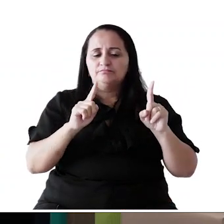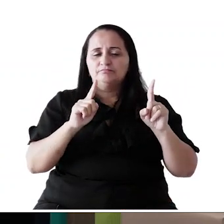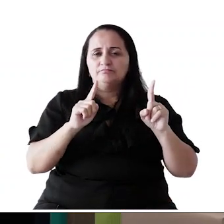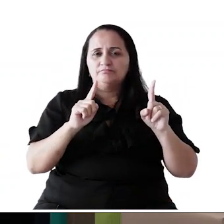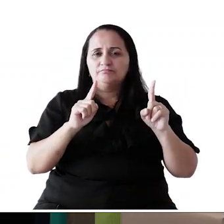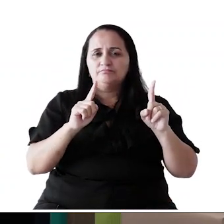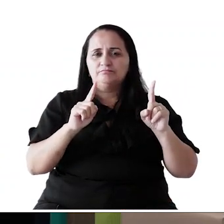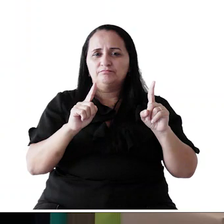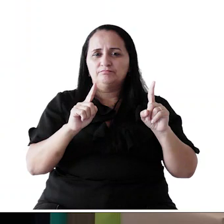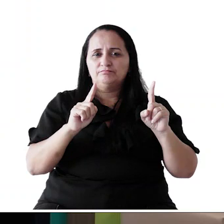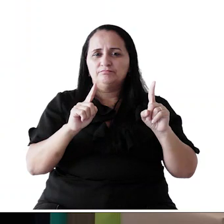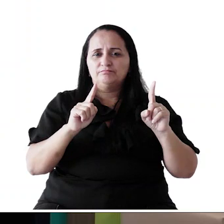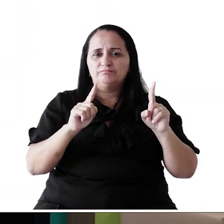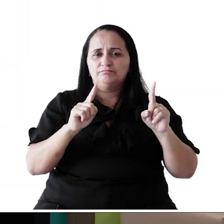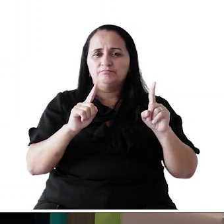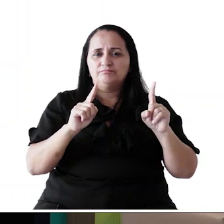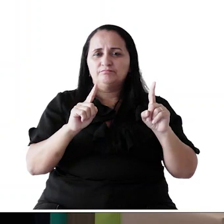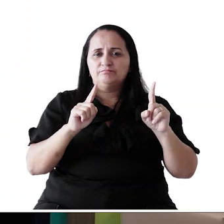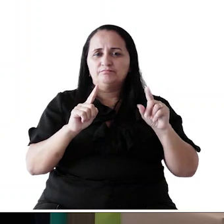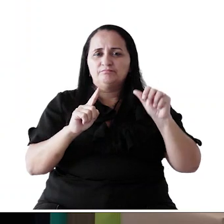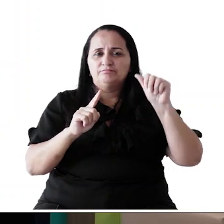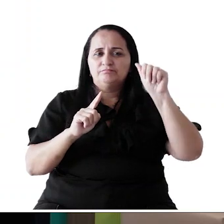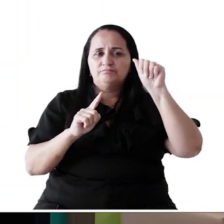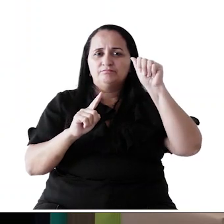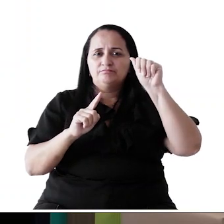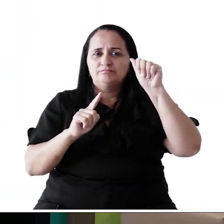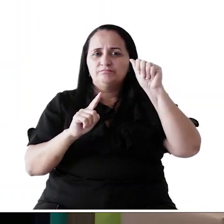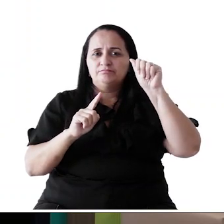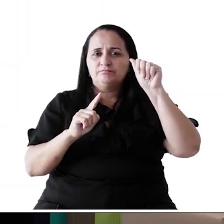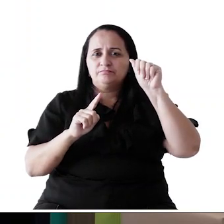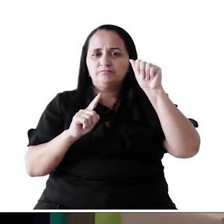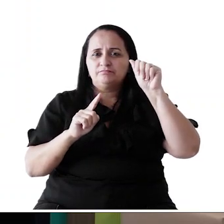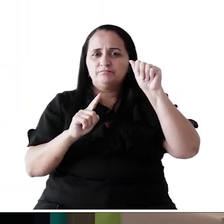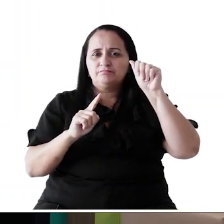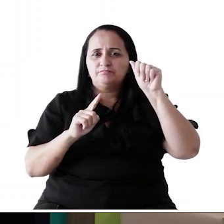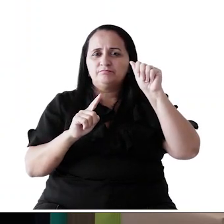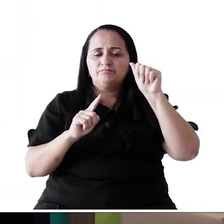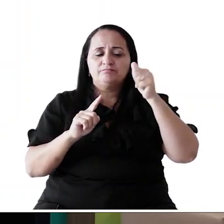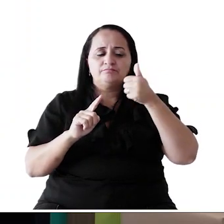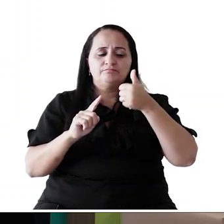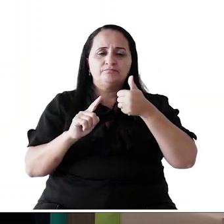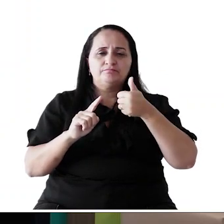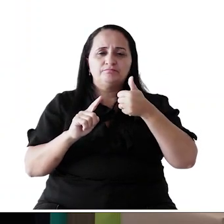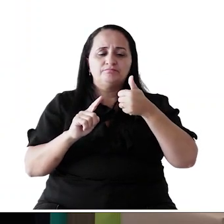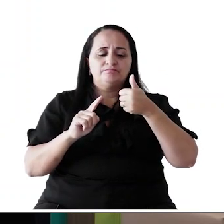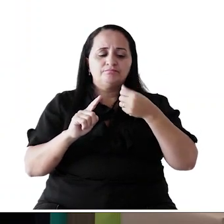esse caminho da letra A, certo? Então, aqui corresponde a